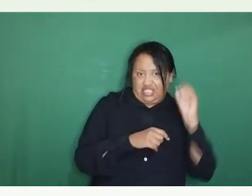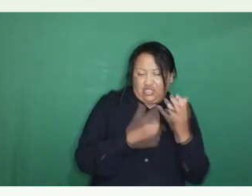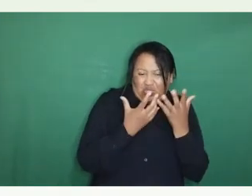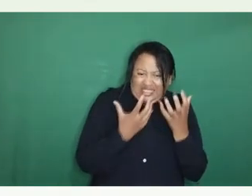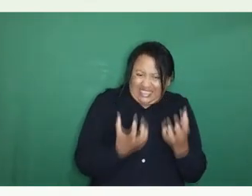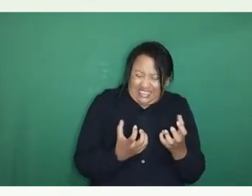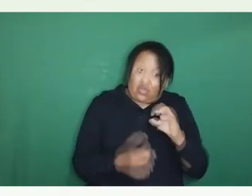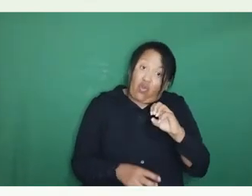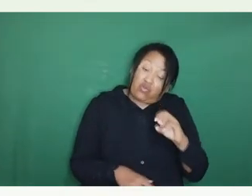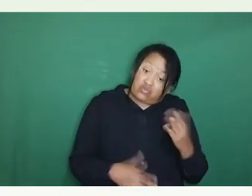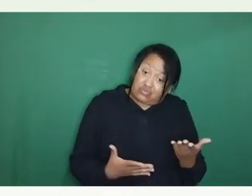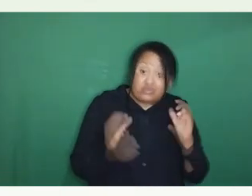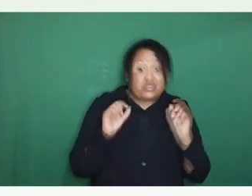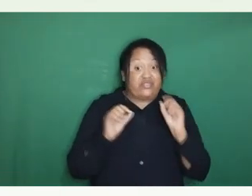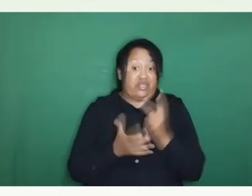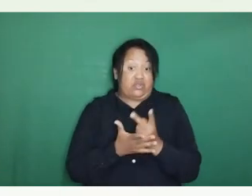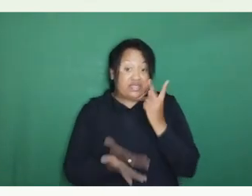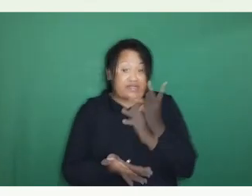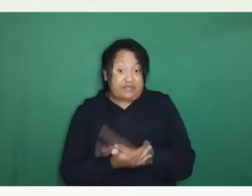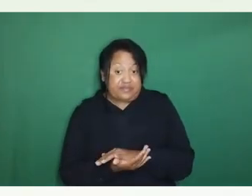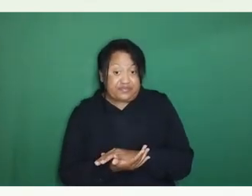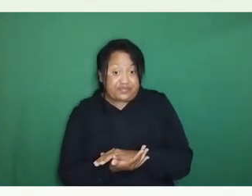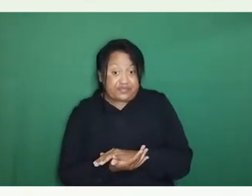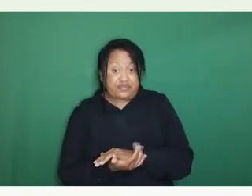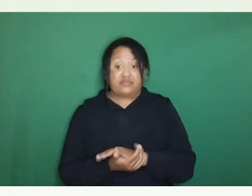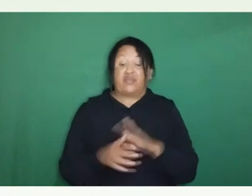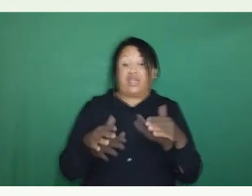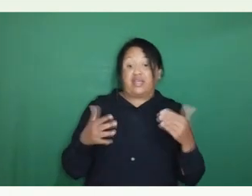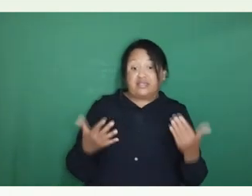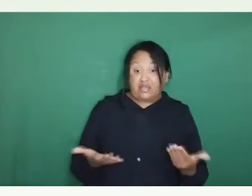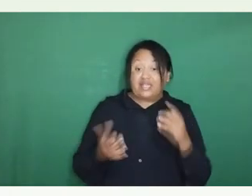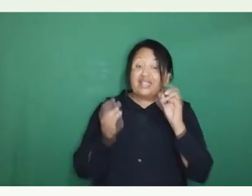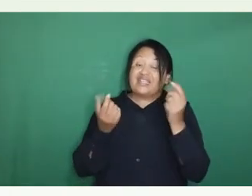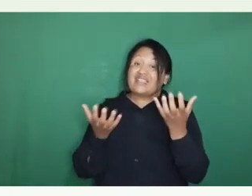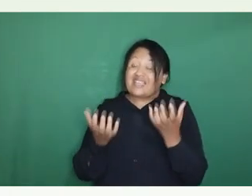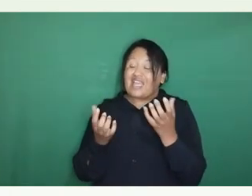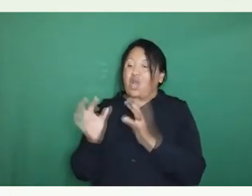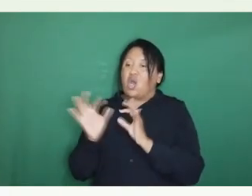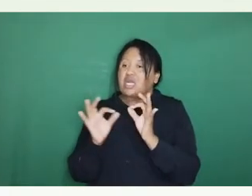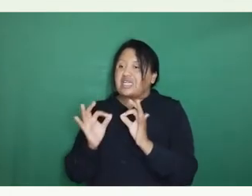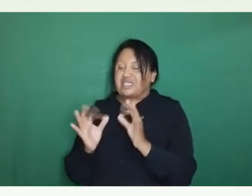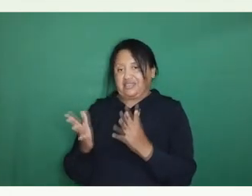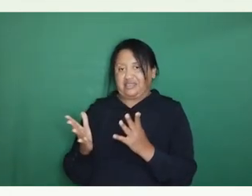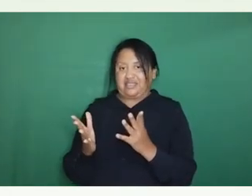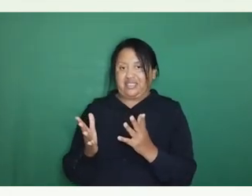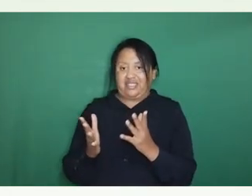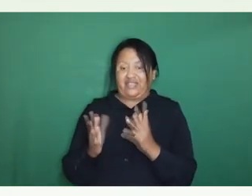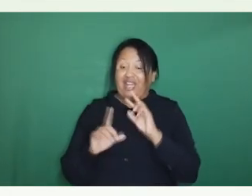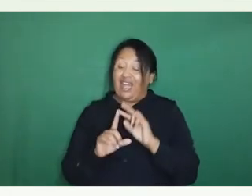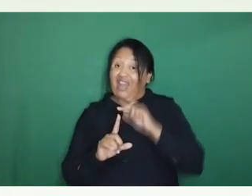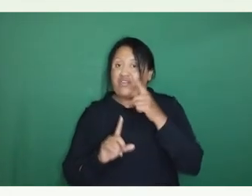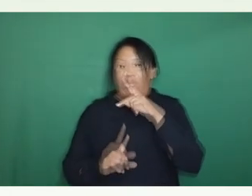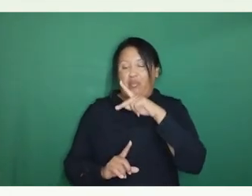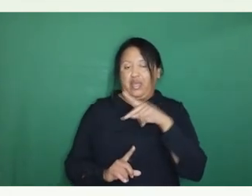então ele quer corrigir o pH do solo ele vai levar o PH e além de corrigir o